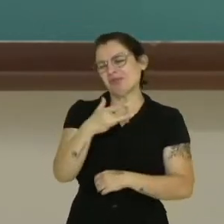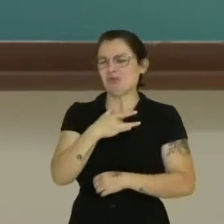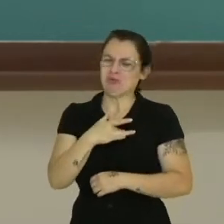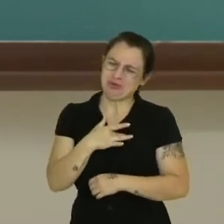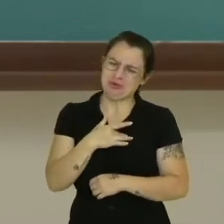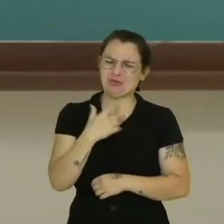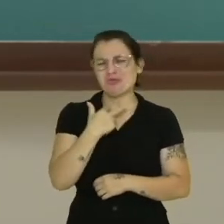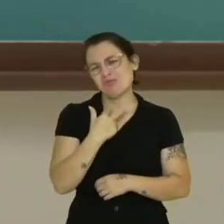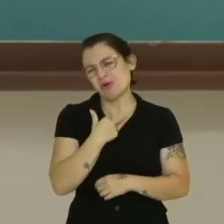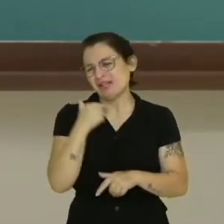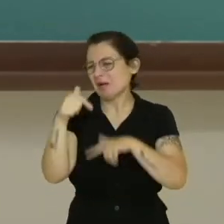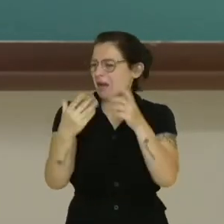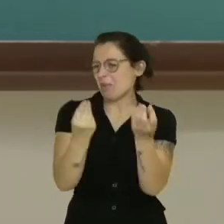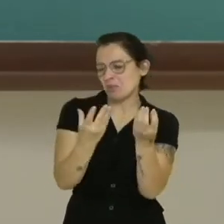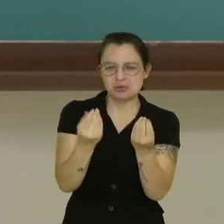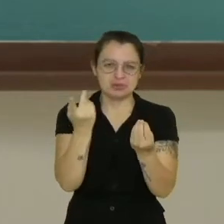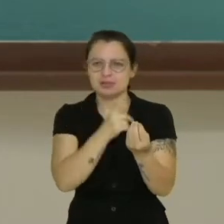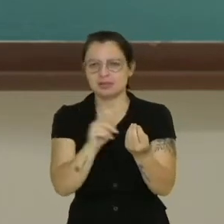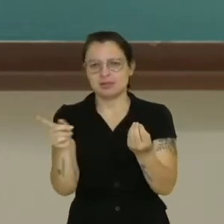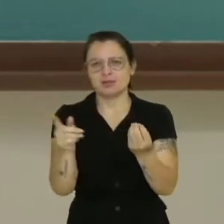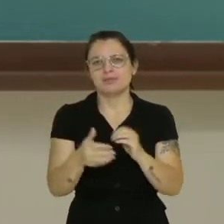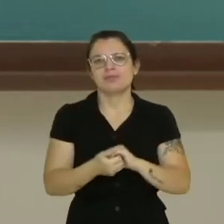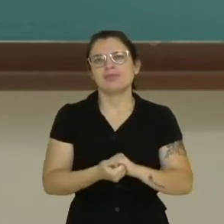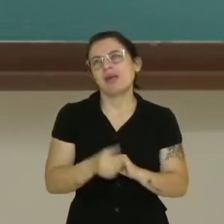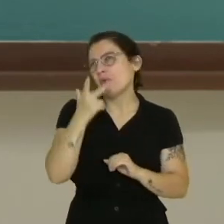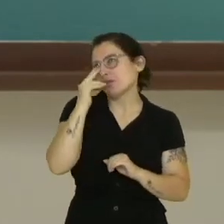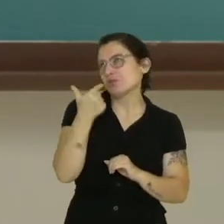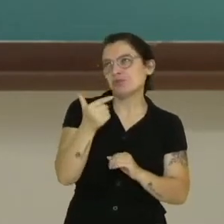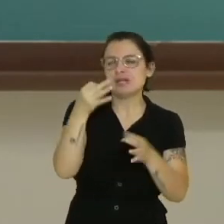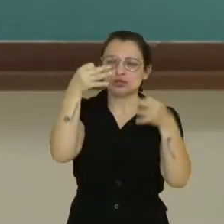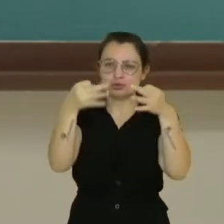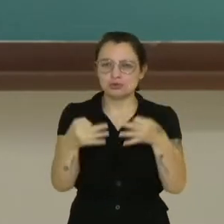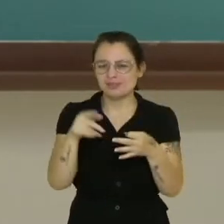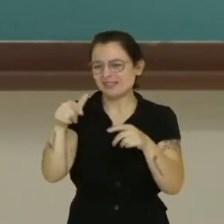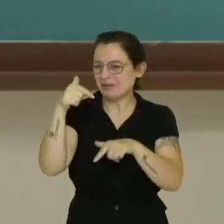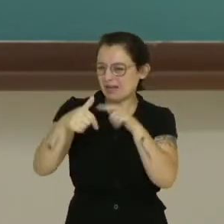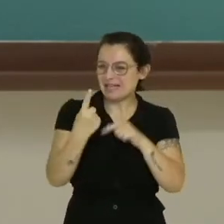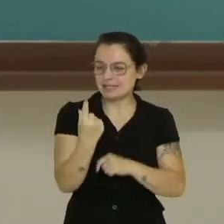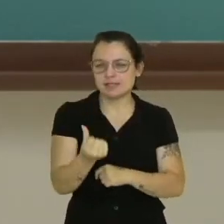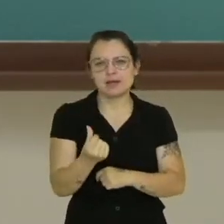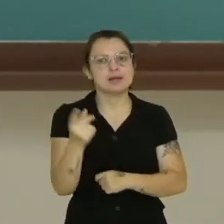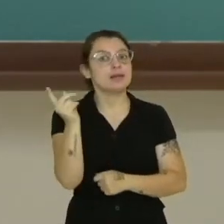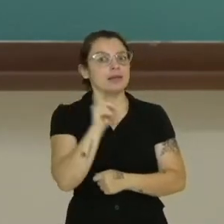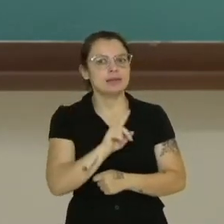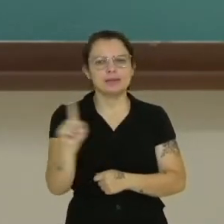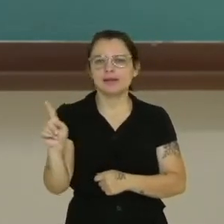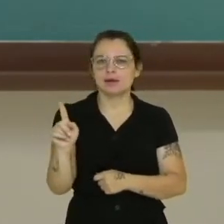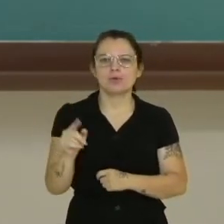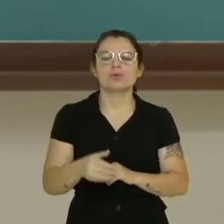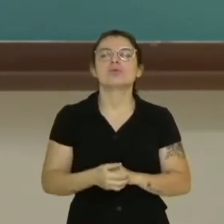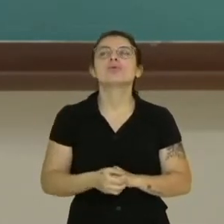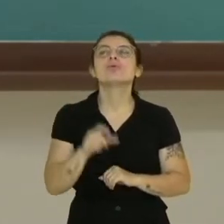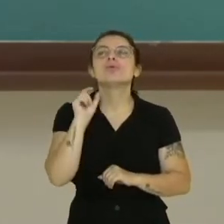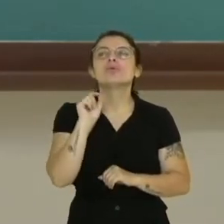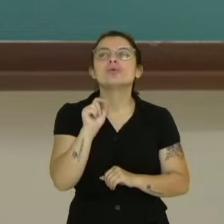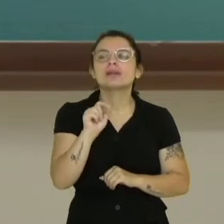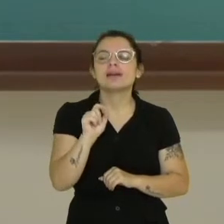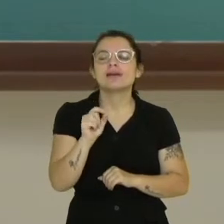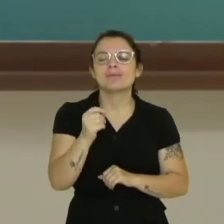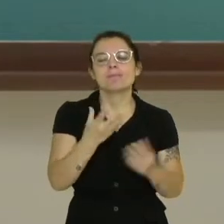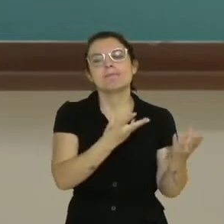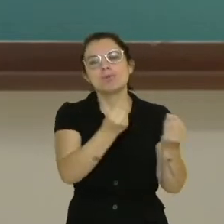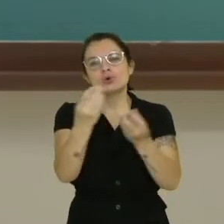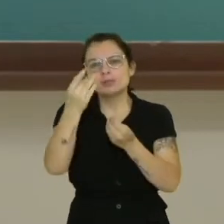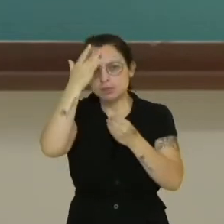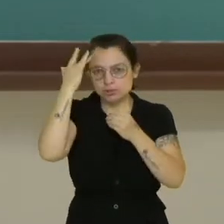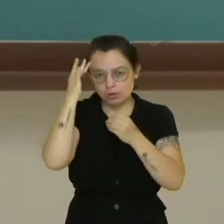trabalhar mais de 8 horas por dia. Tá? Eu acho muito injusto ele ter que trabalhar 16 horas. Não. Todos esses benefícios foram frutos de muita